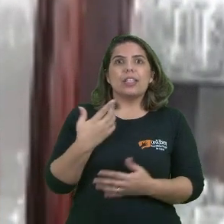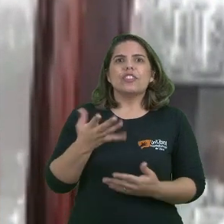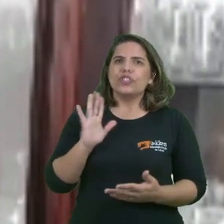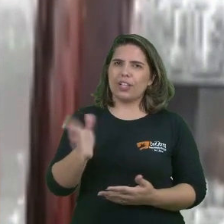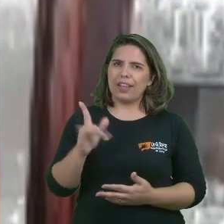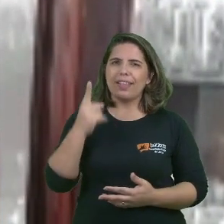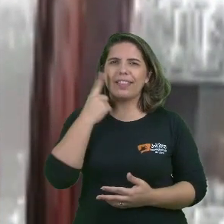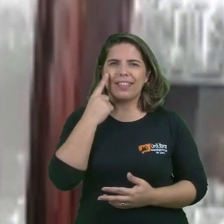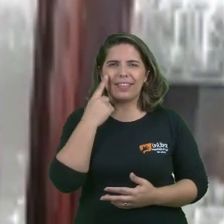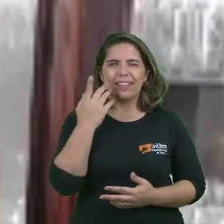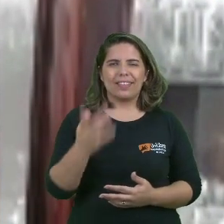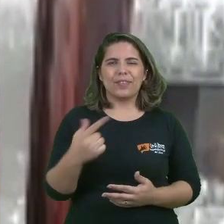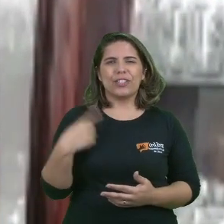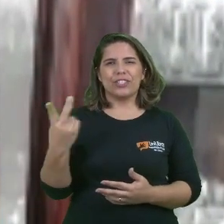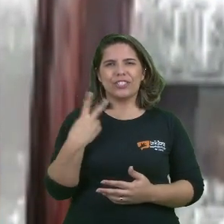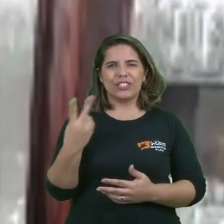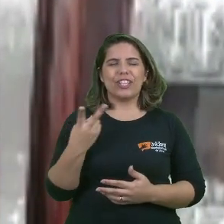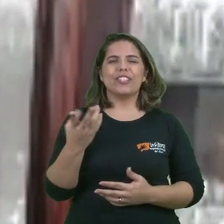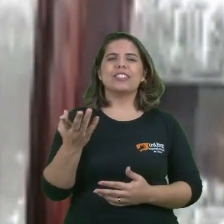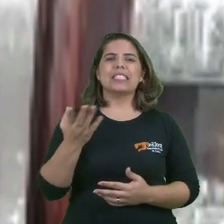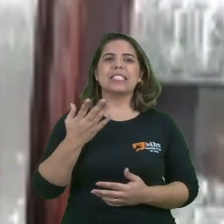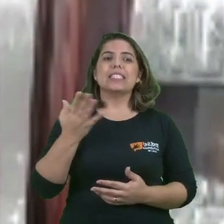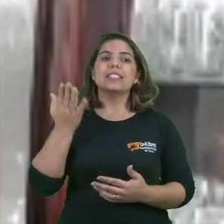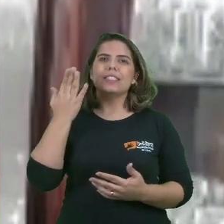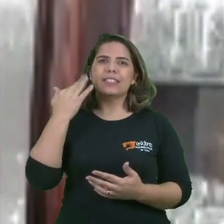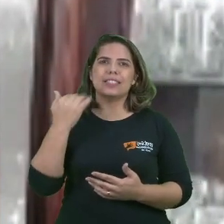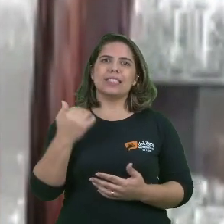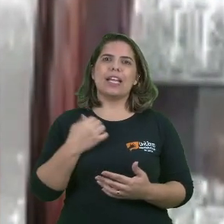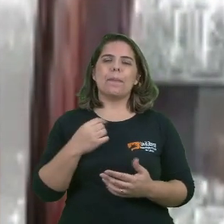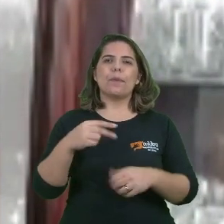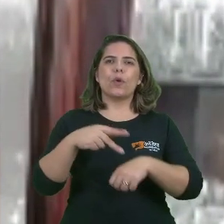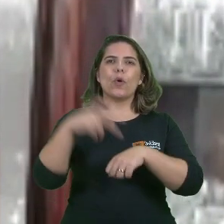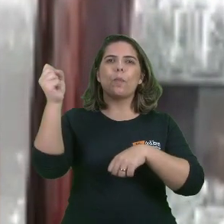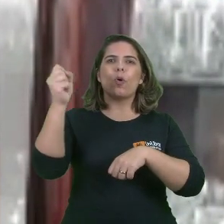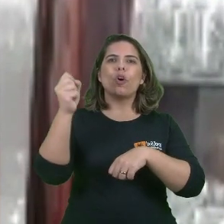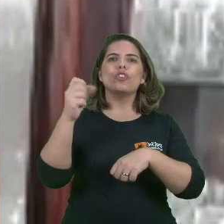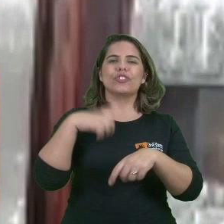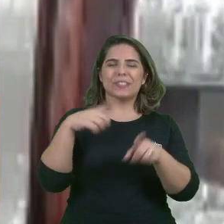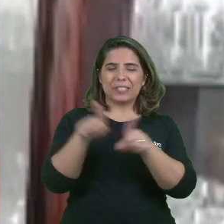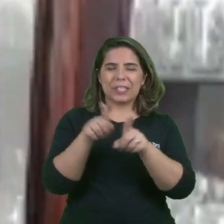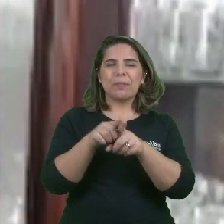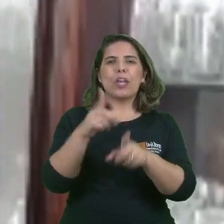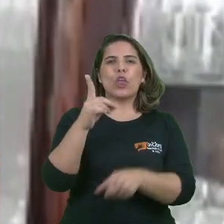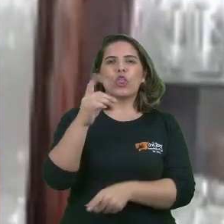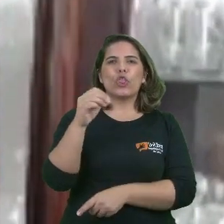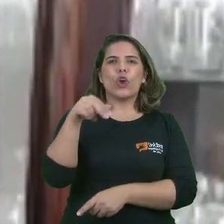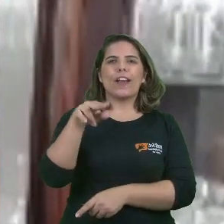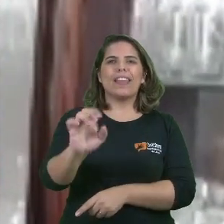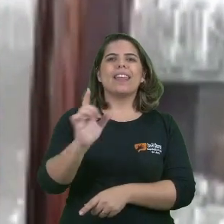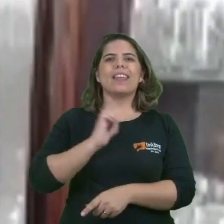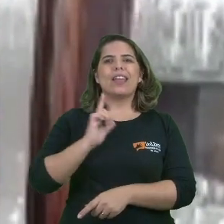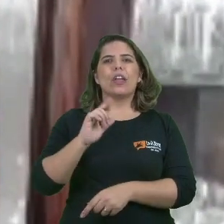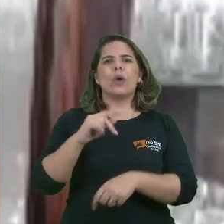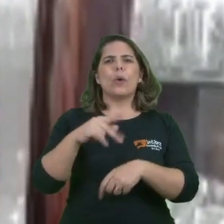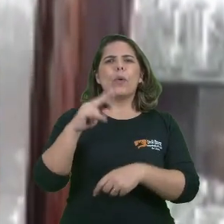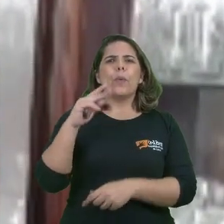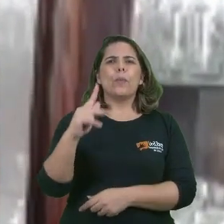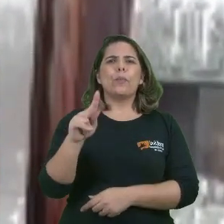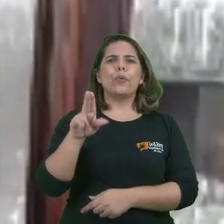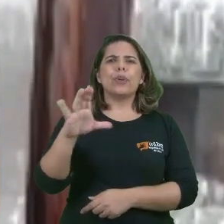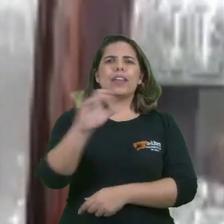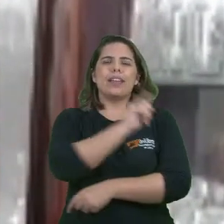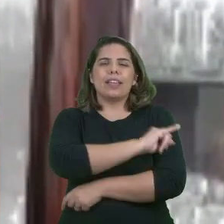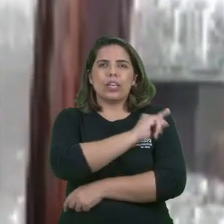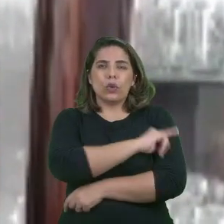quem já esteve aqui dentro próximas a gente eu vou fazer acho que ele não